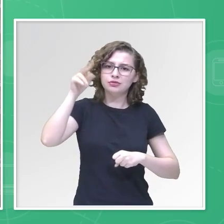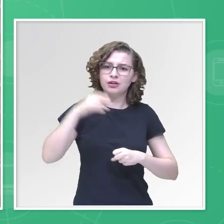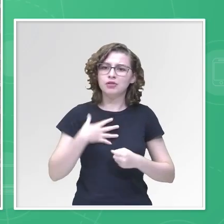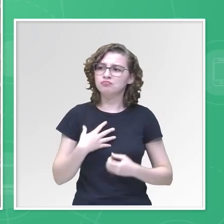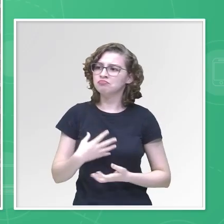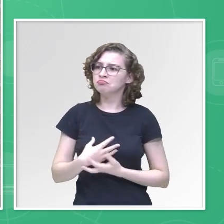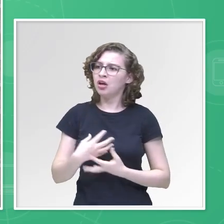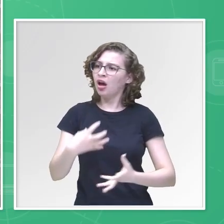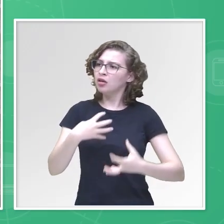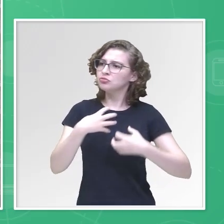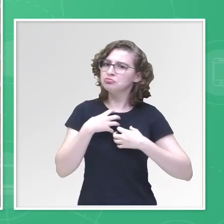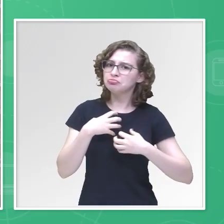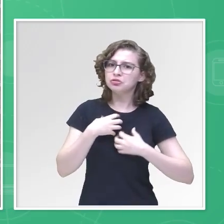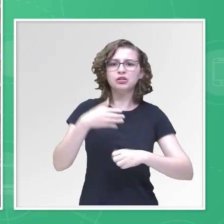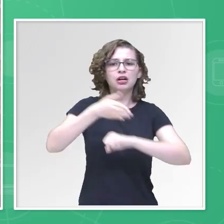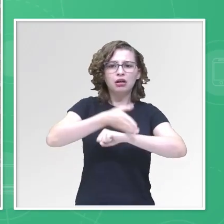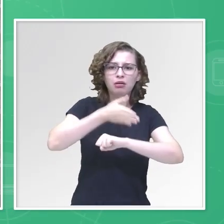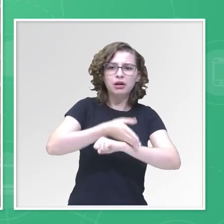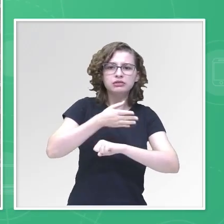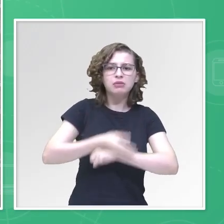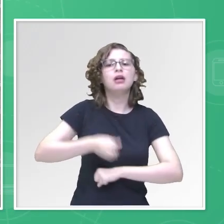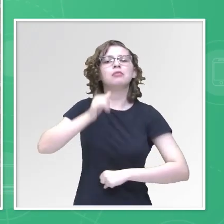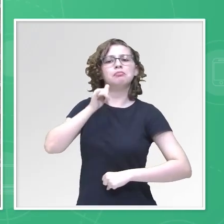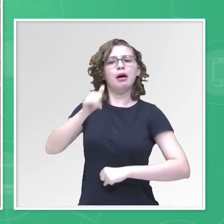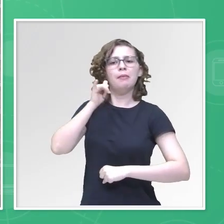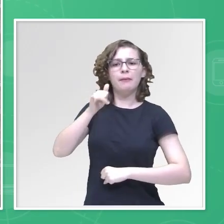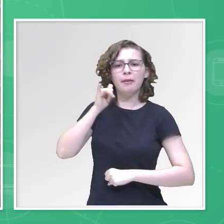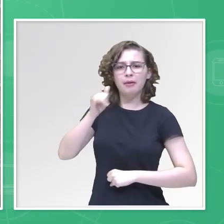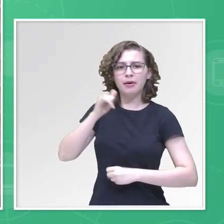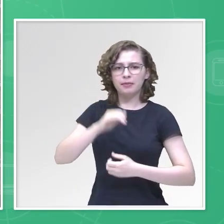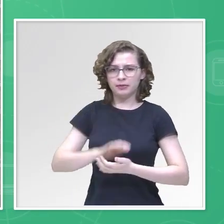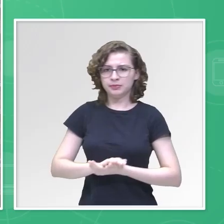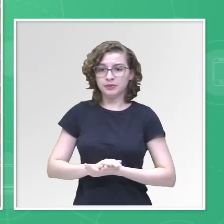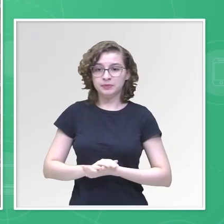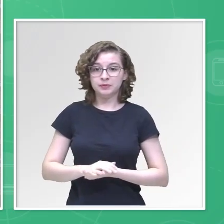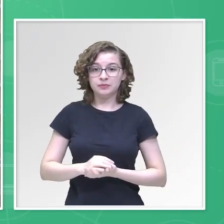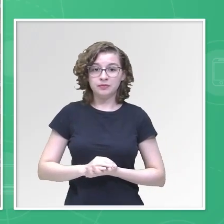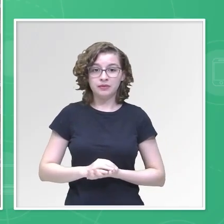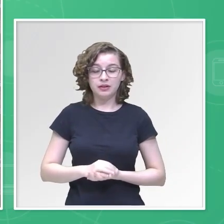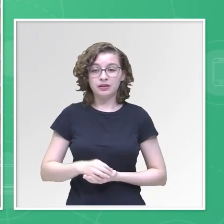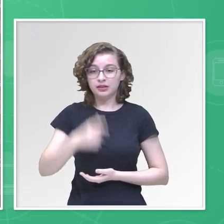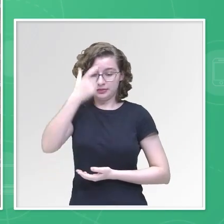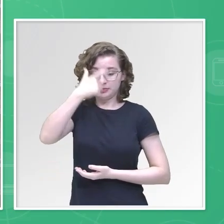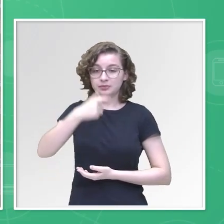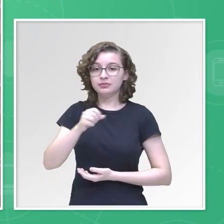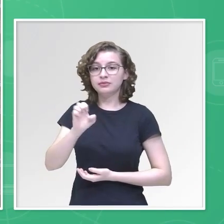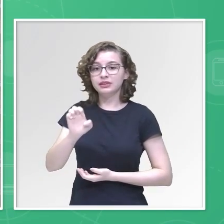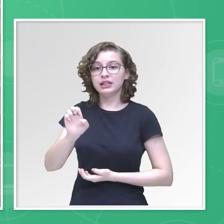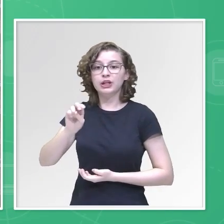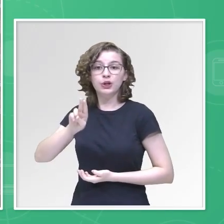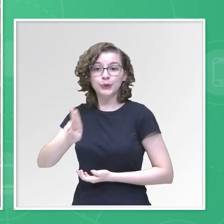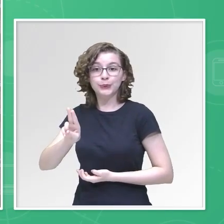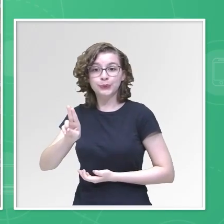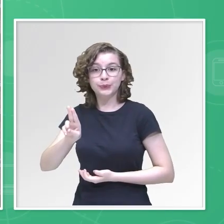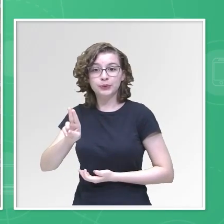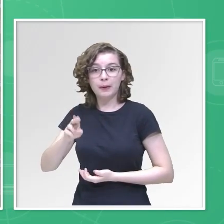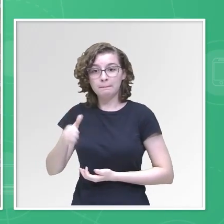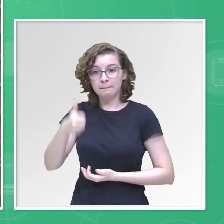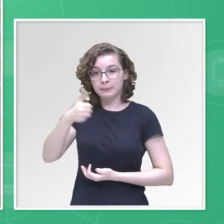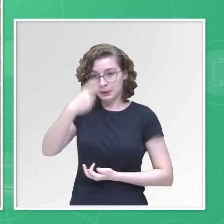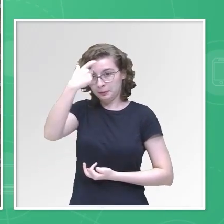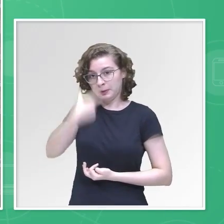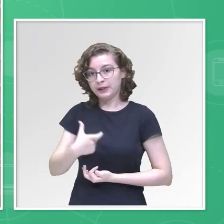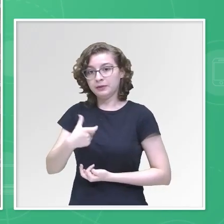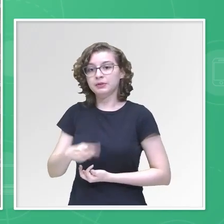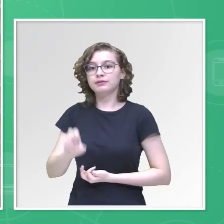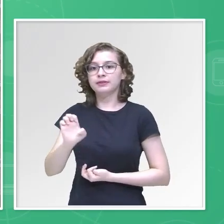e ele é parte da ó e aqui em primeira pessoa ele fala dos acontecimentos porque ele está participando ele